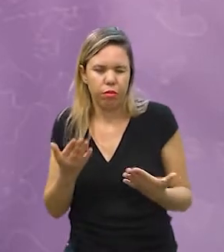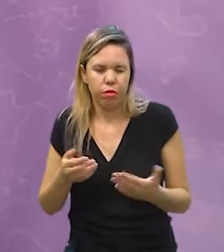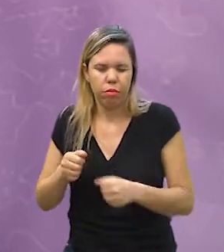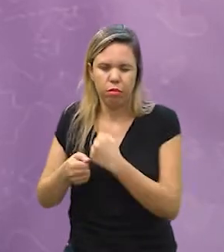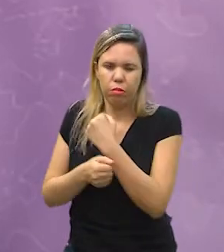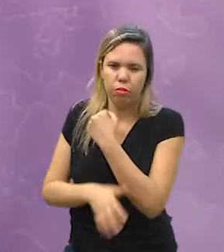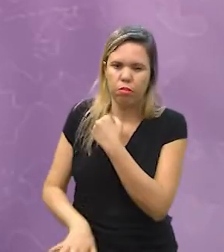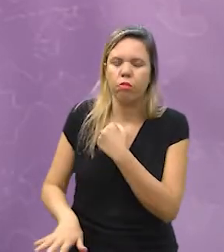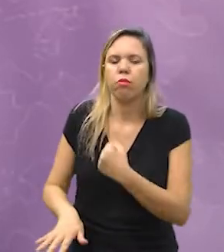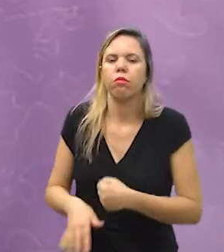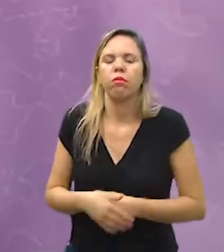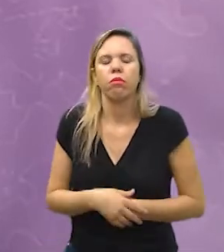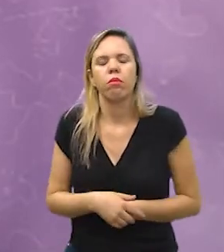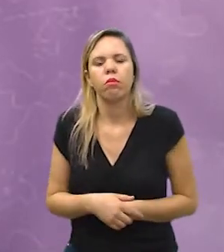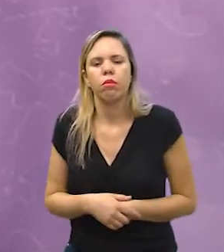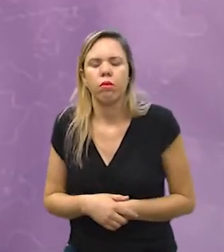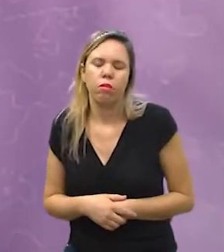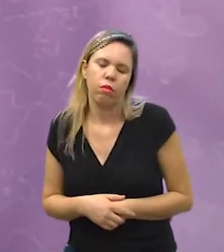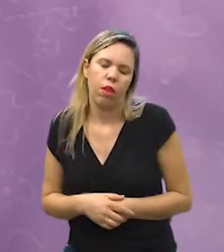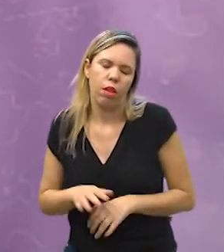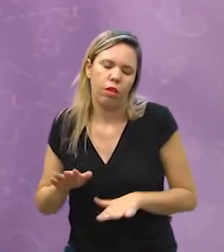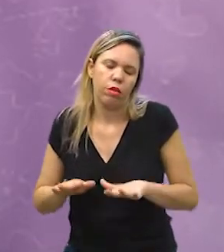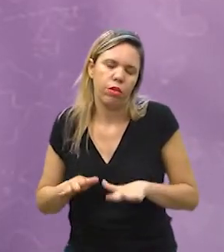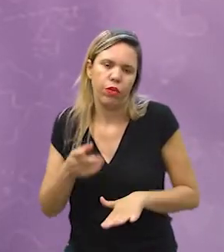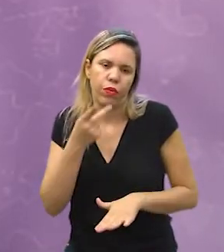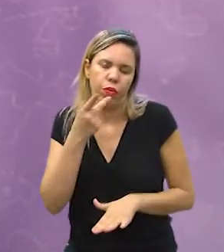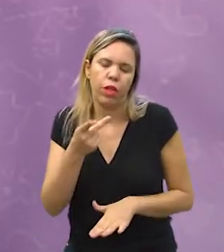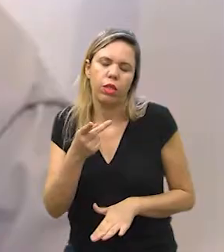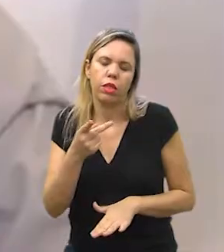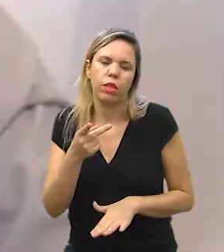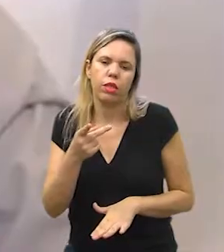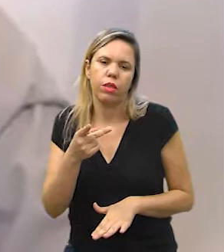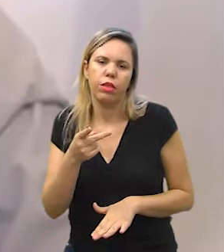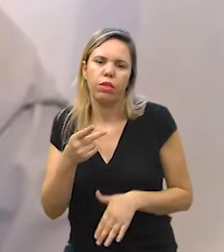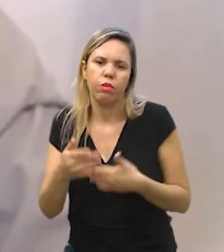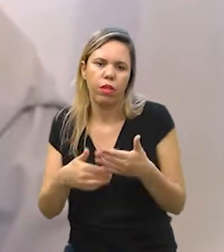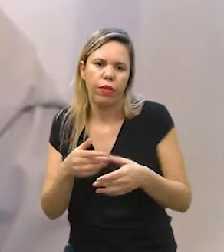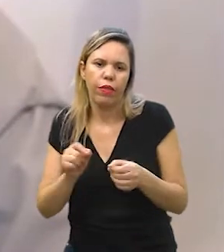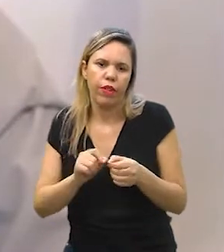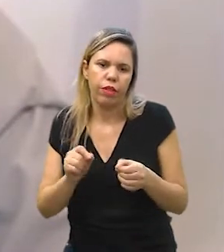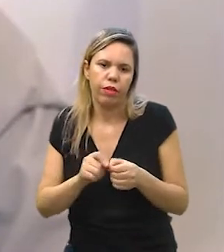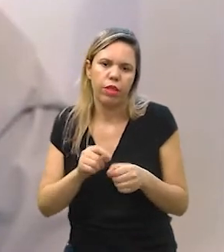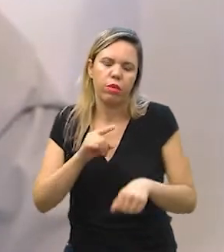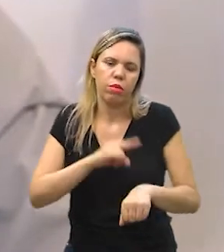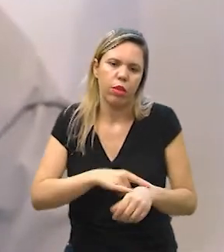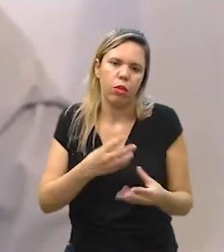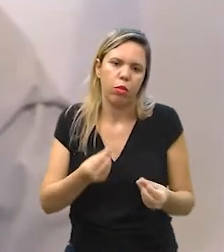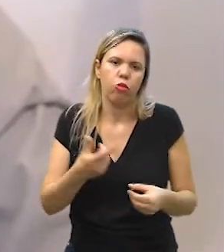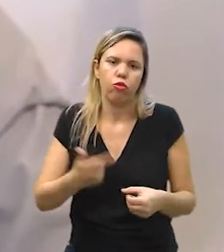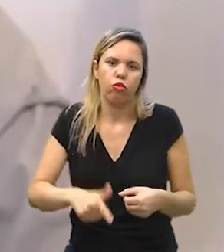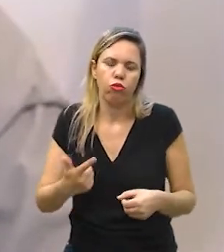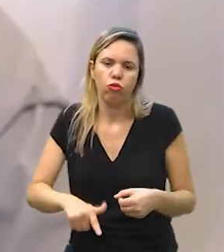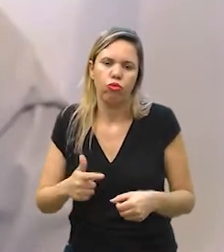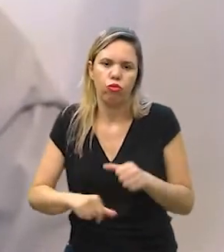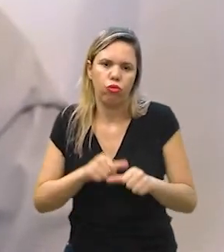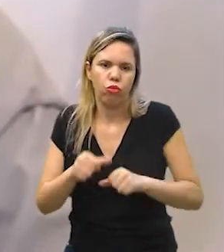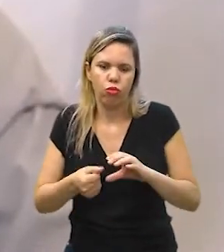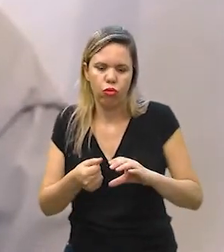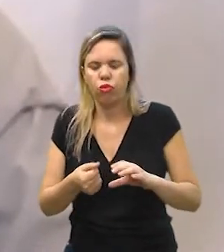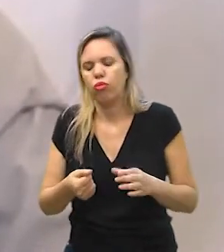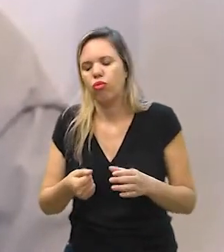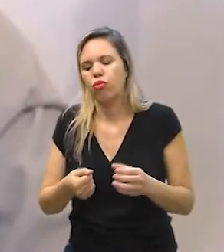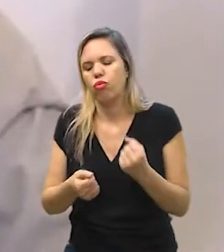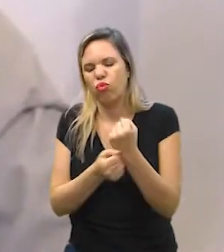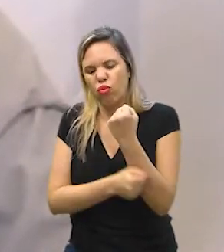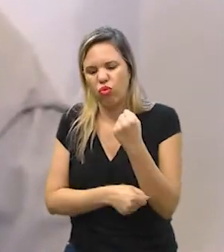né? Não é necessariamente uma diarreia, mas assim, vai várias vezes ao dia ao banheiro, muda a característica das